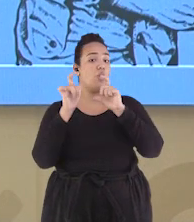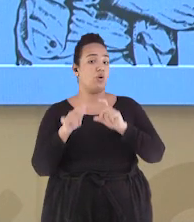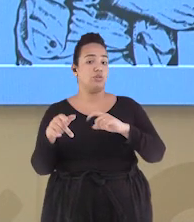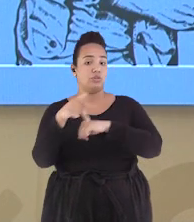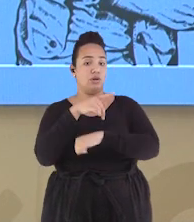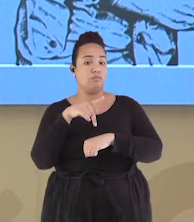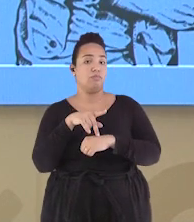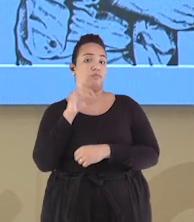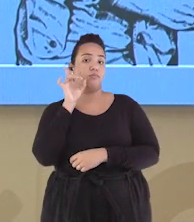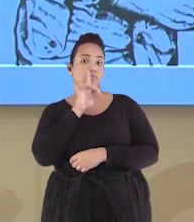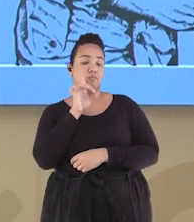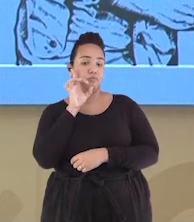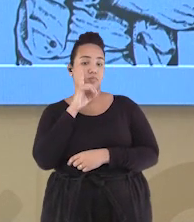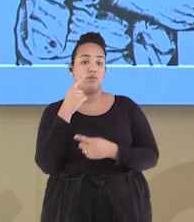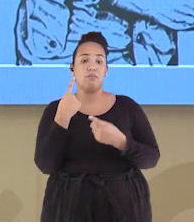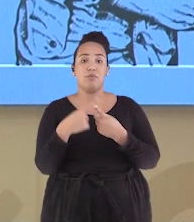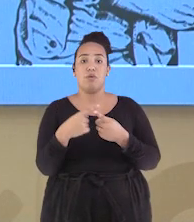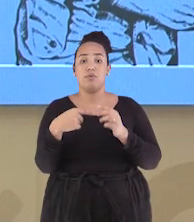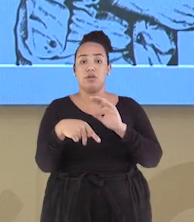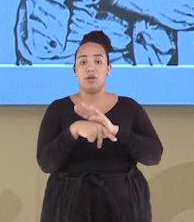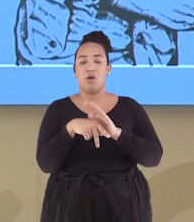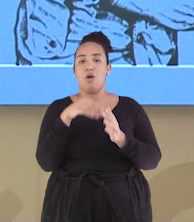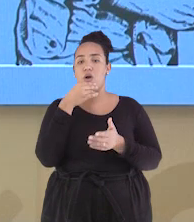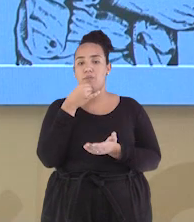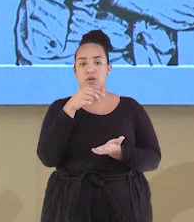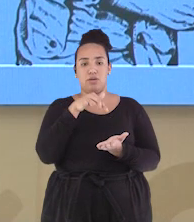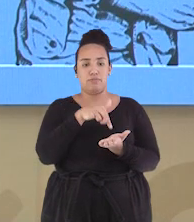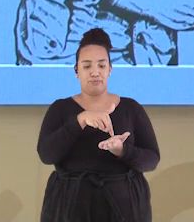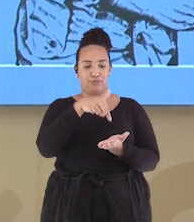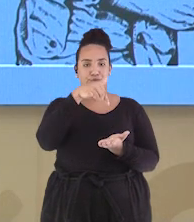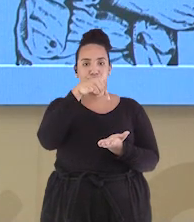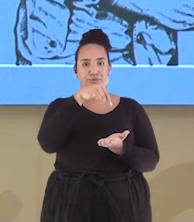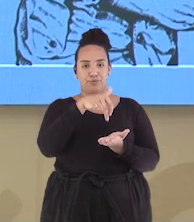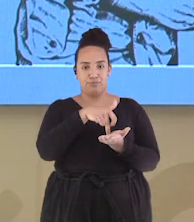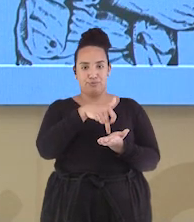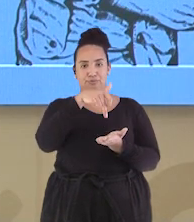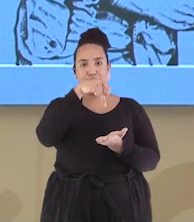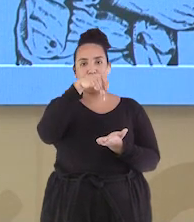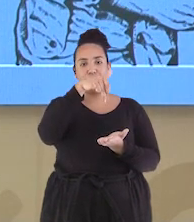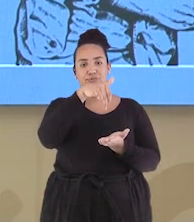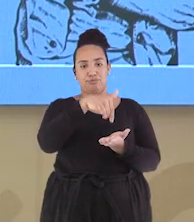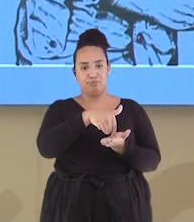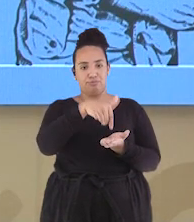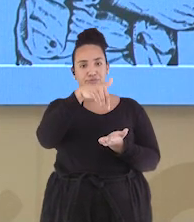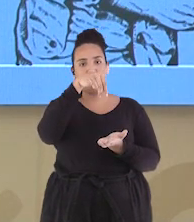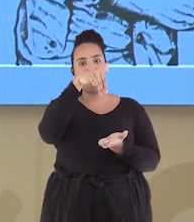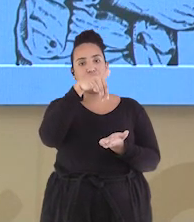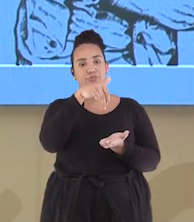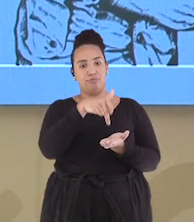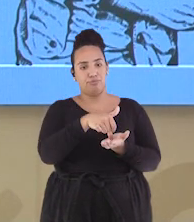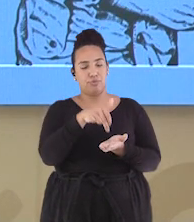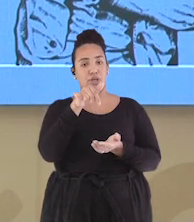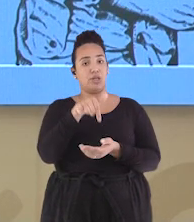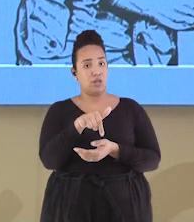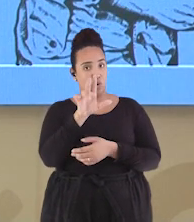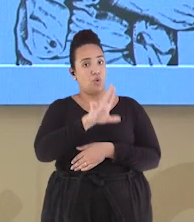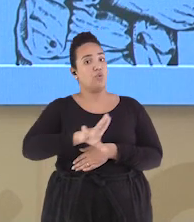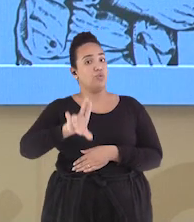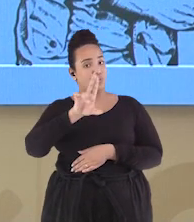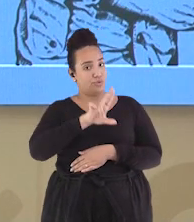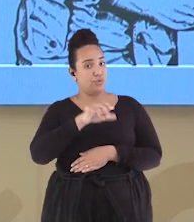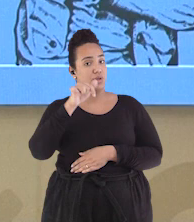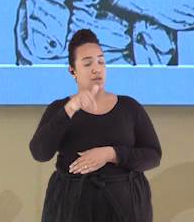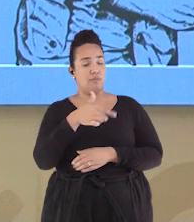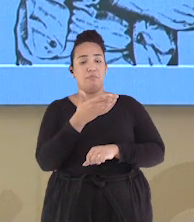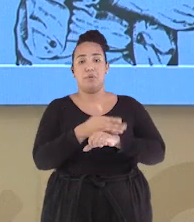Unidos e a partir de um treinamento de astronauta. Isso mesmo, a ginástica de trampolim foi utilizada pelos astronautas